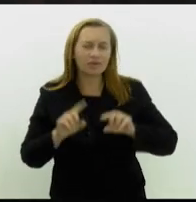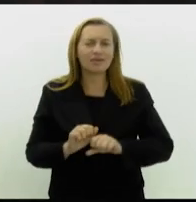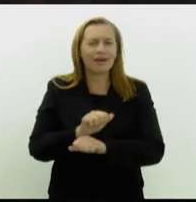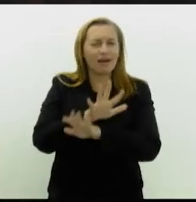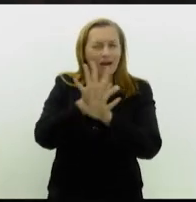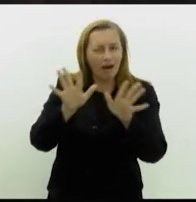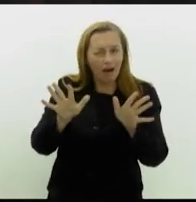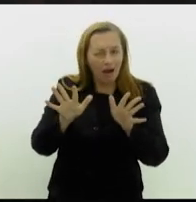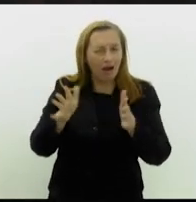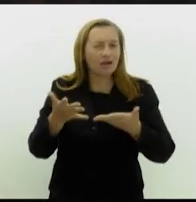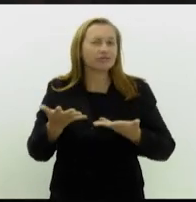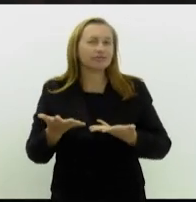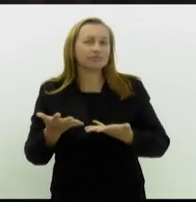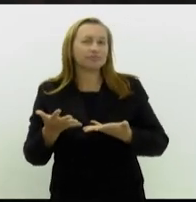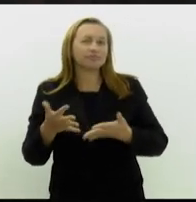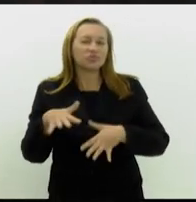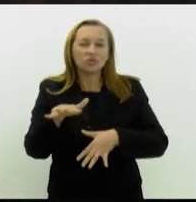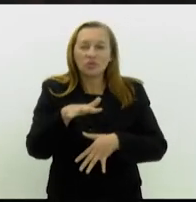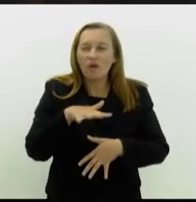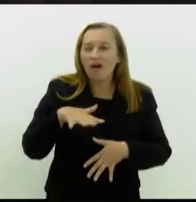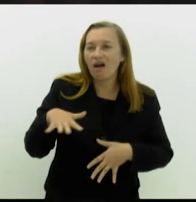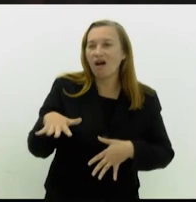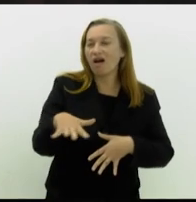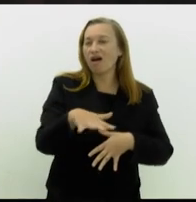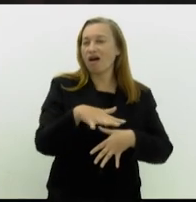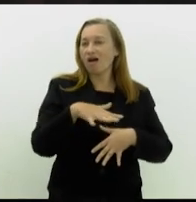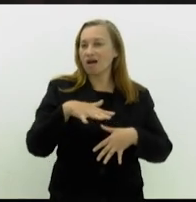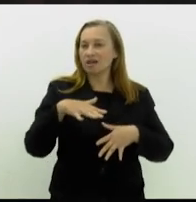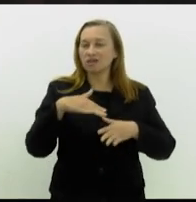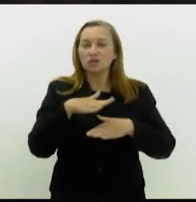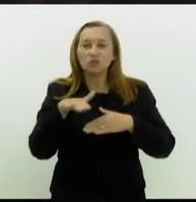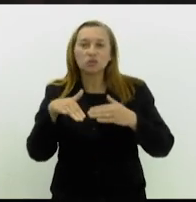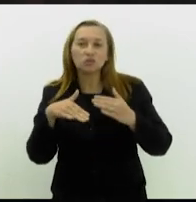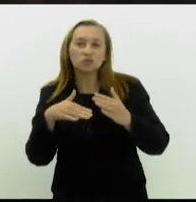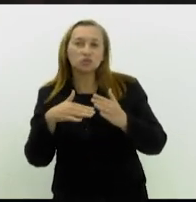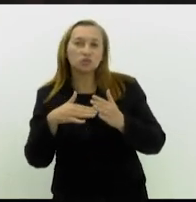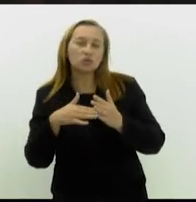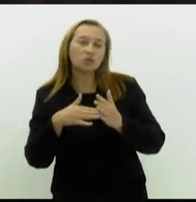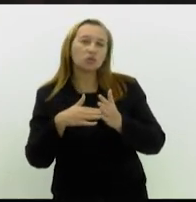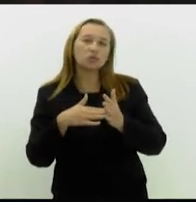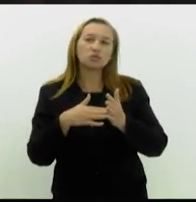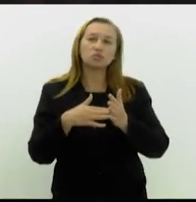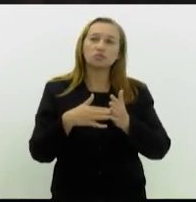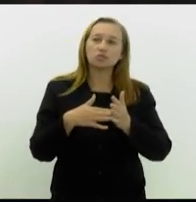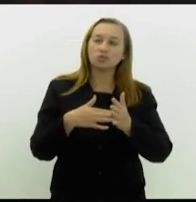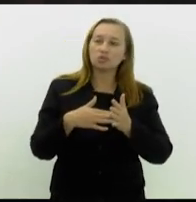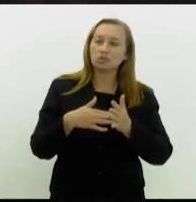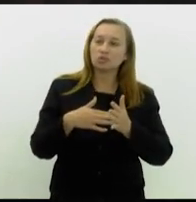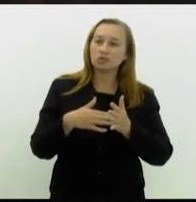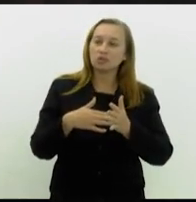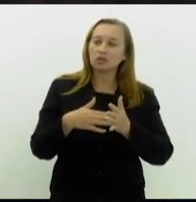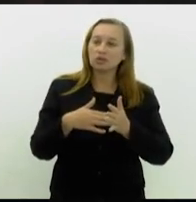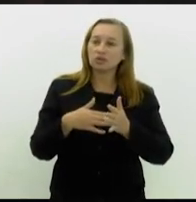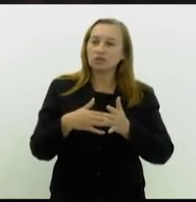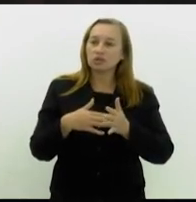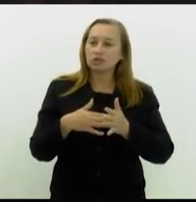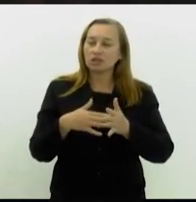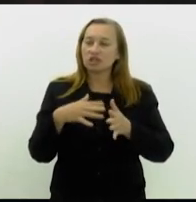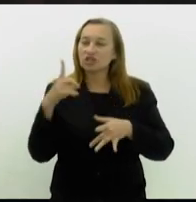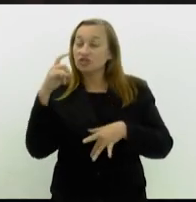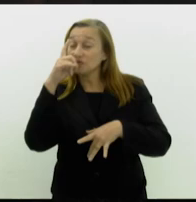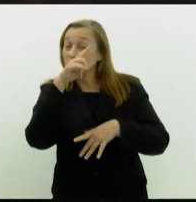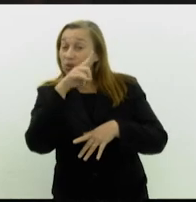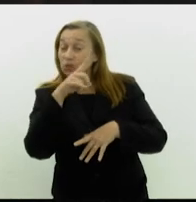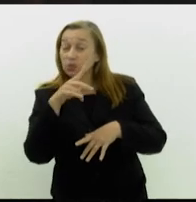que num ambiente polemizado com todo mundo gritando etc isso fica mais difícil os discursos ficam